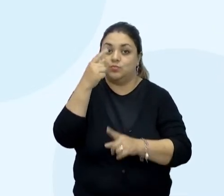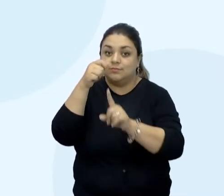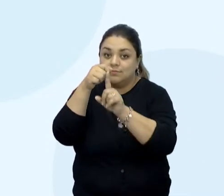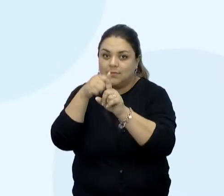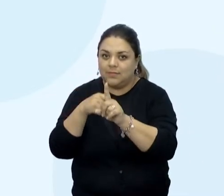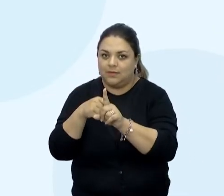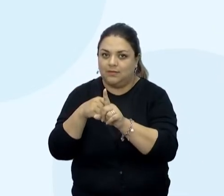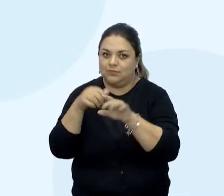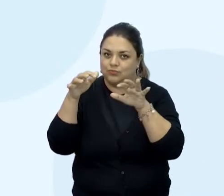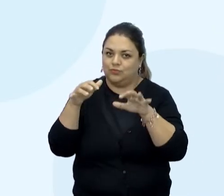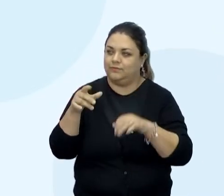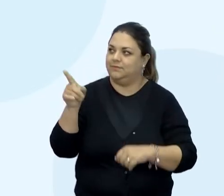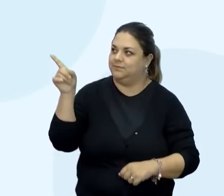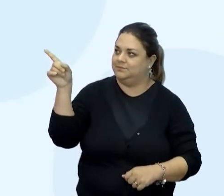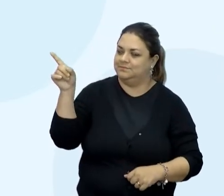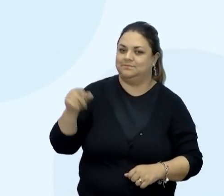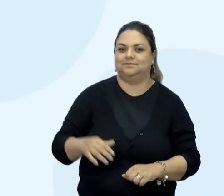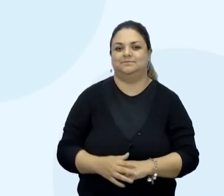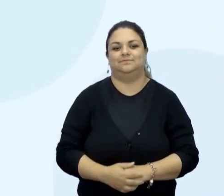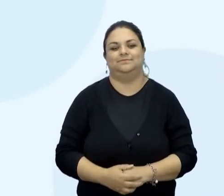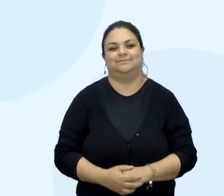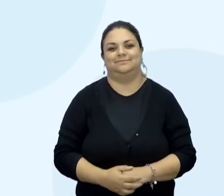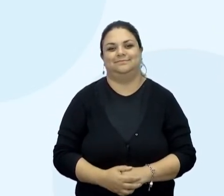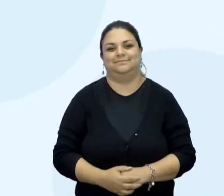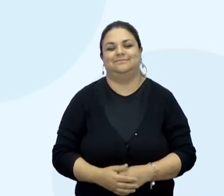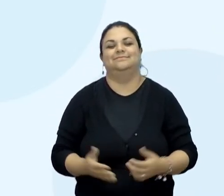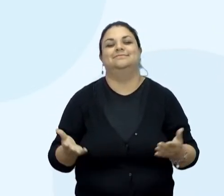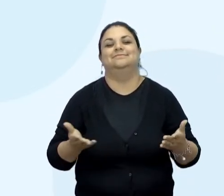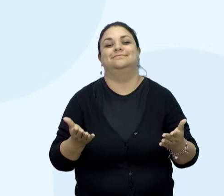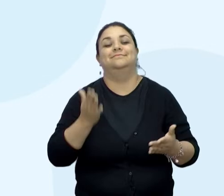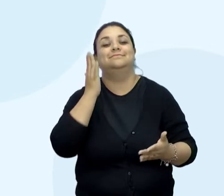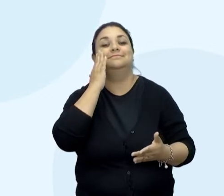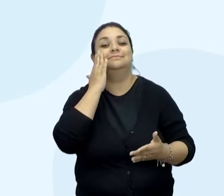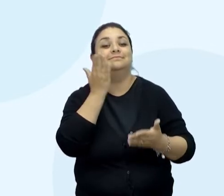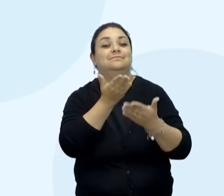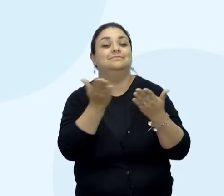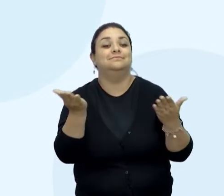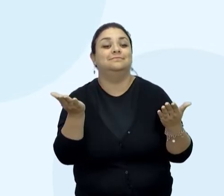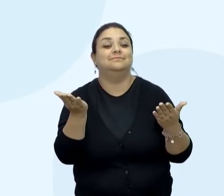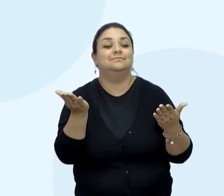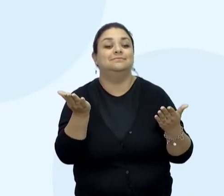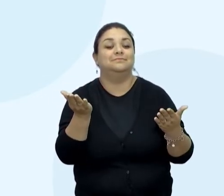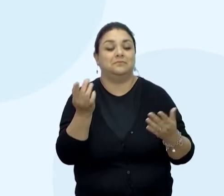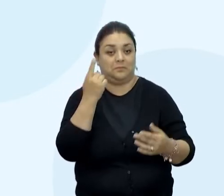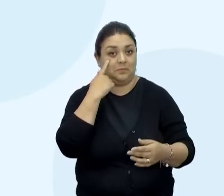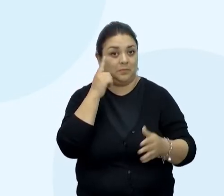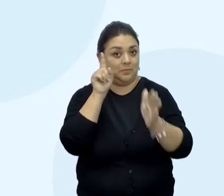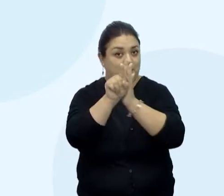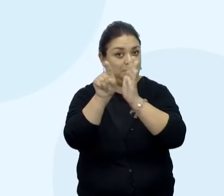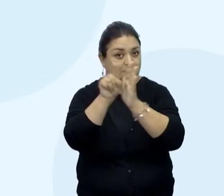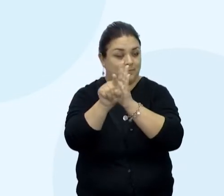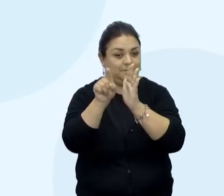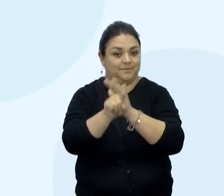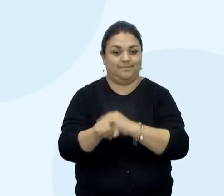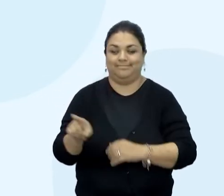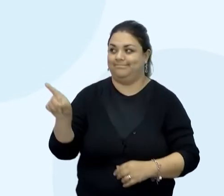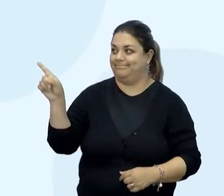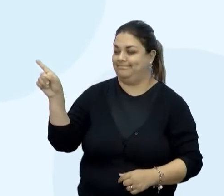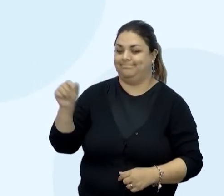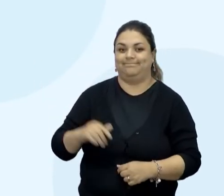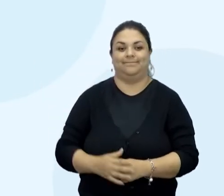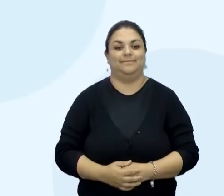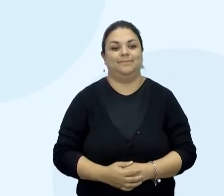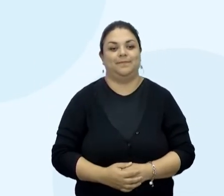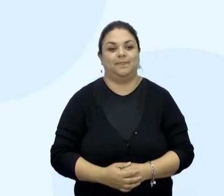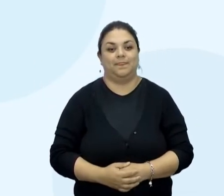vou estar querendo saber o que vocês acham a respeito disso. Tá? Então aqui, ó, o que significa para